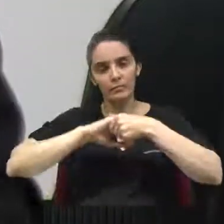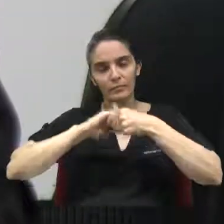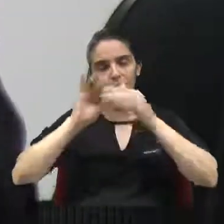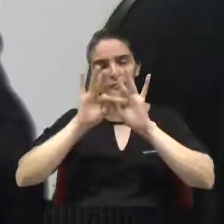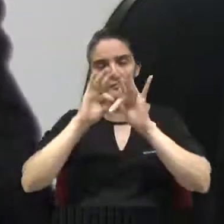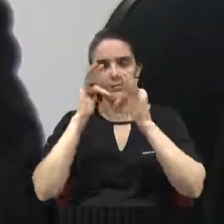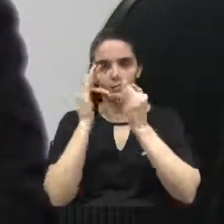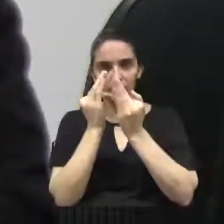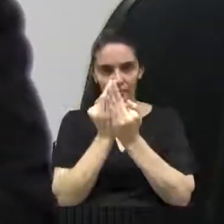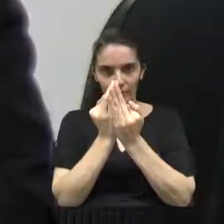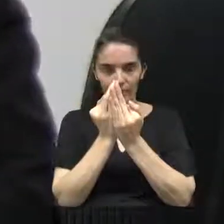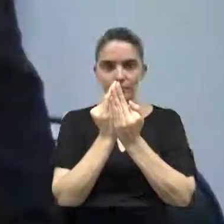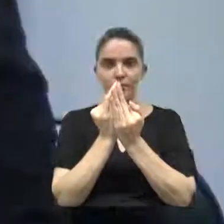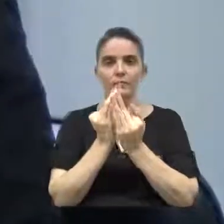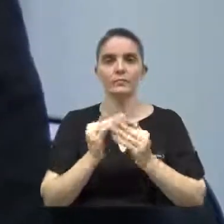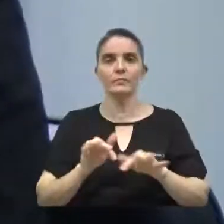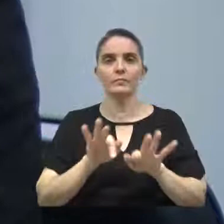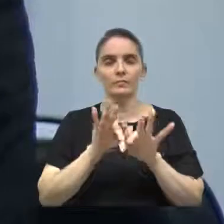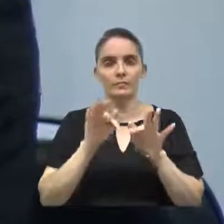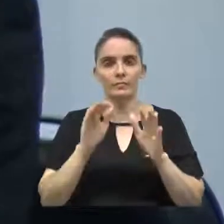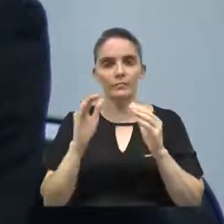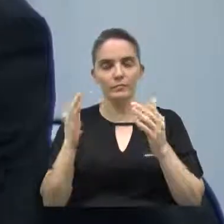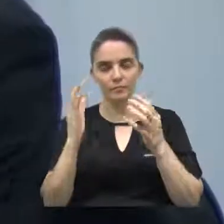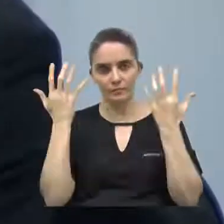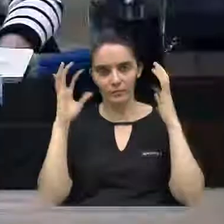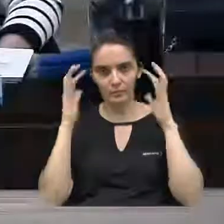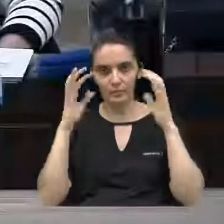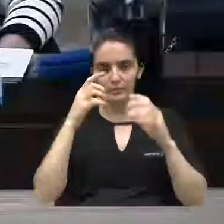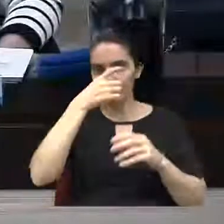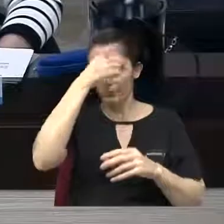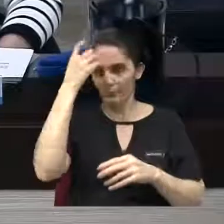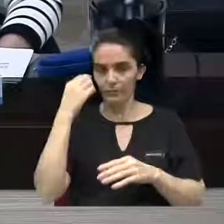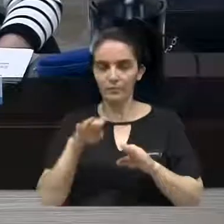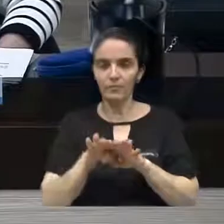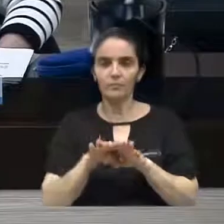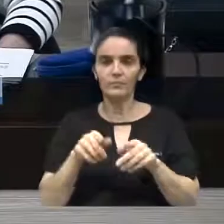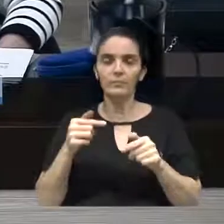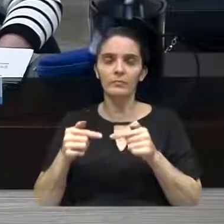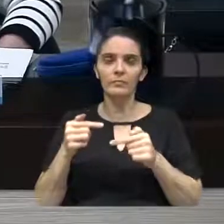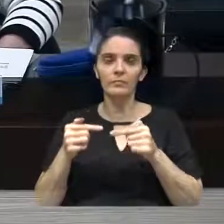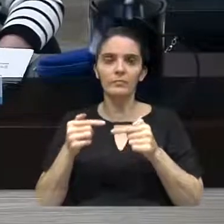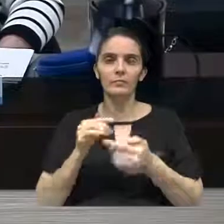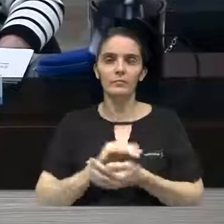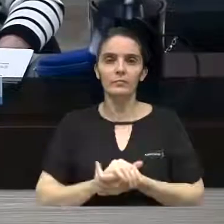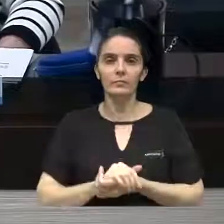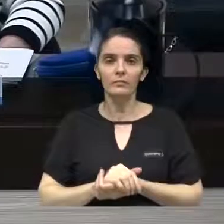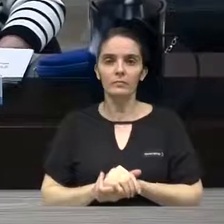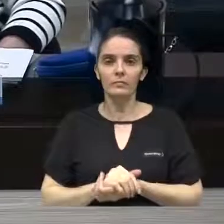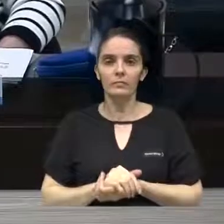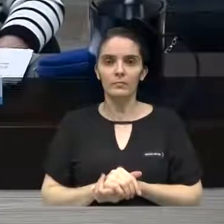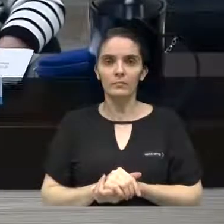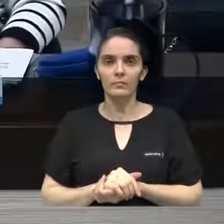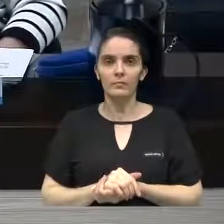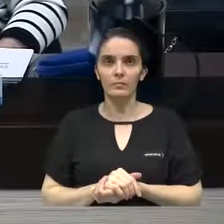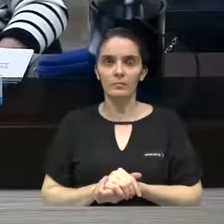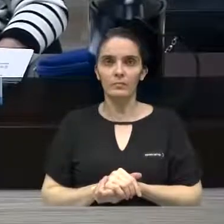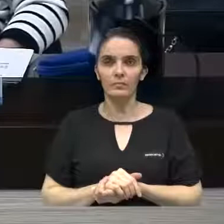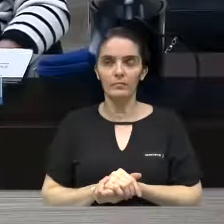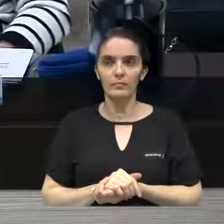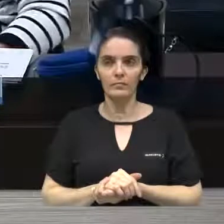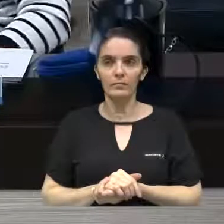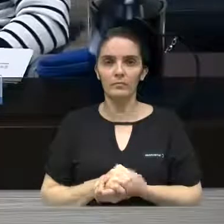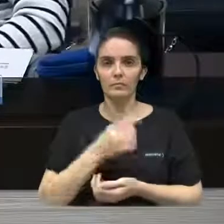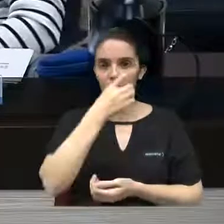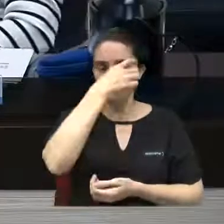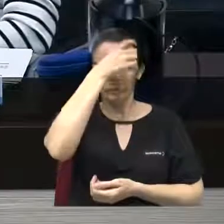familiares, parabéns ao propositor, vereador Marco Xavier. Continua a discussão. Já discuti, presidente. Com a palavra,